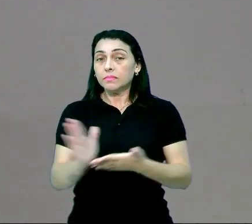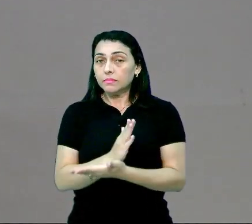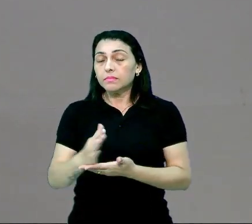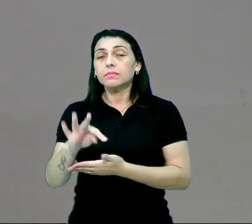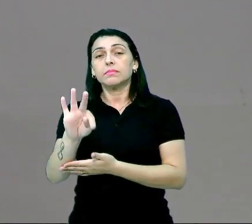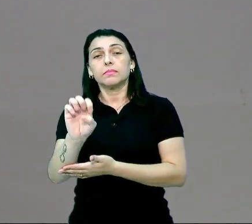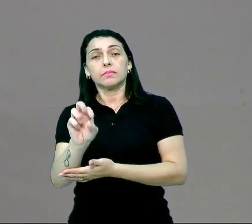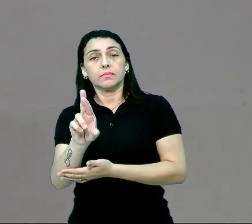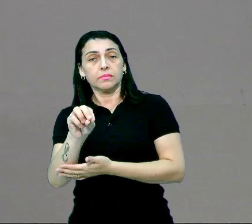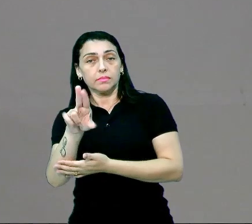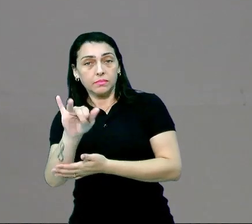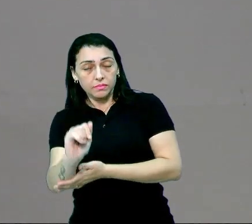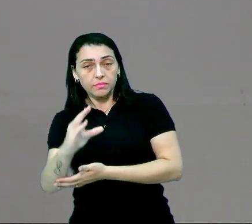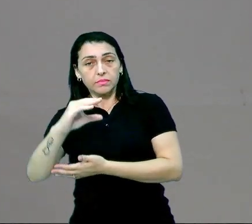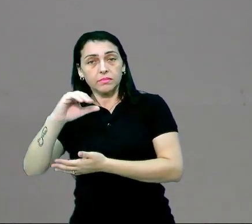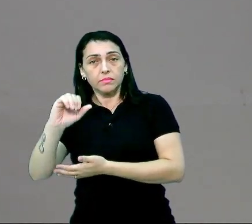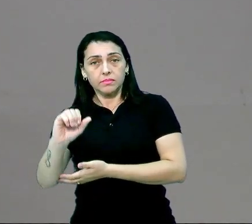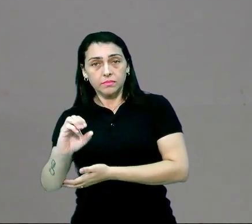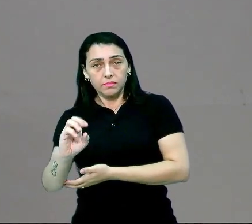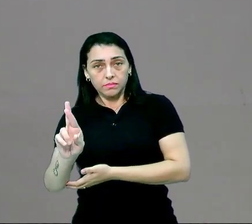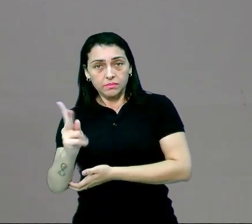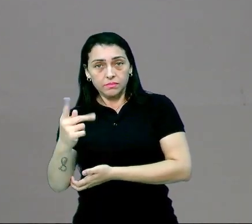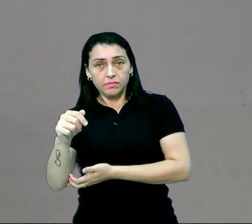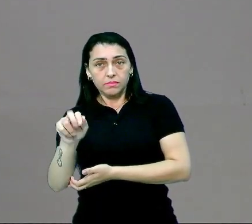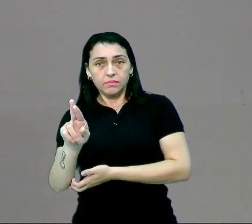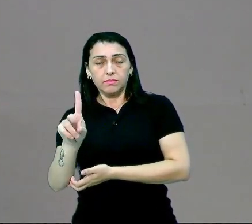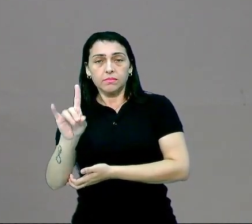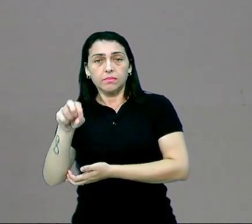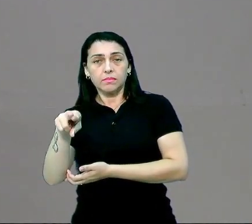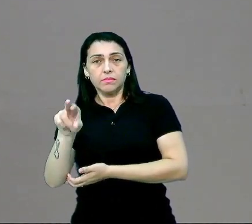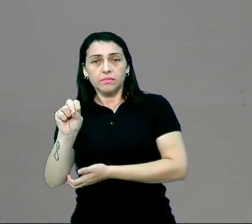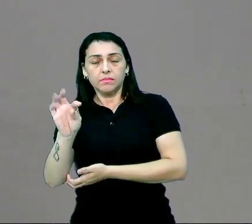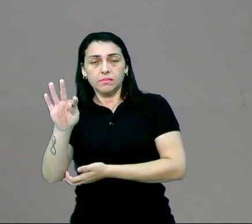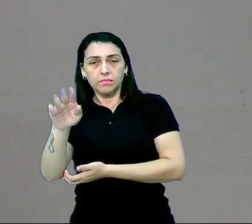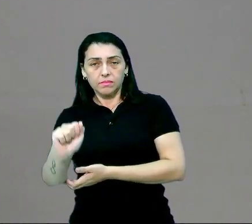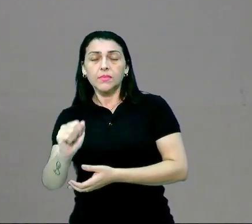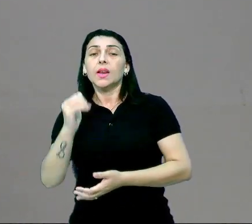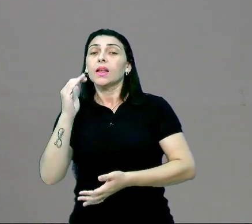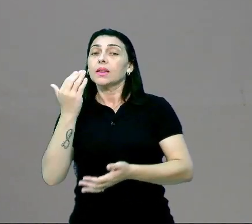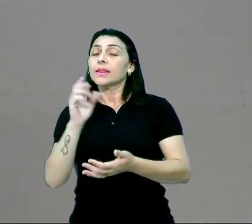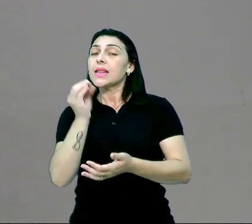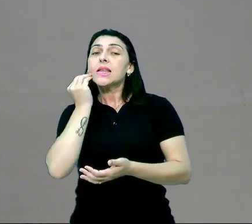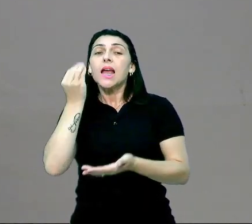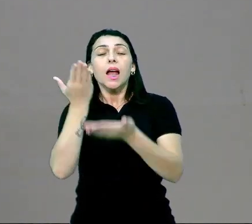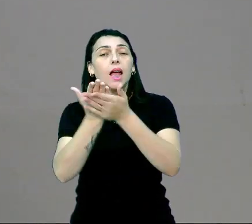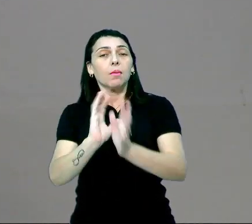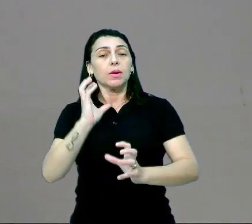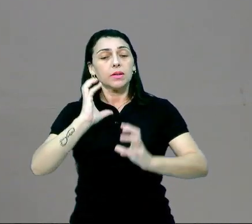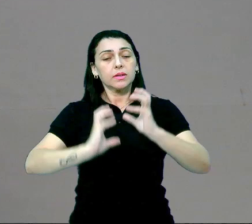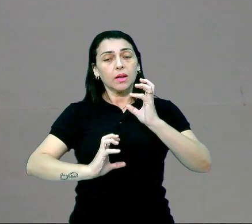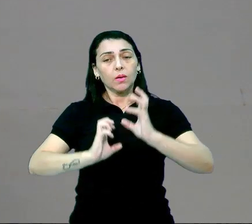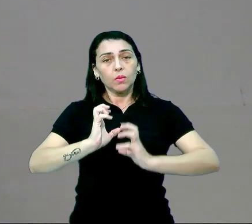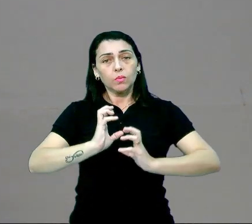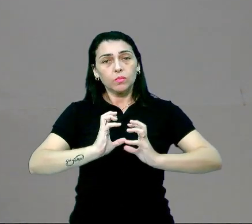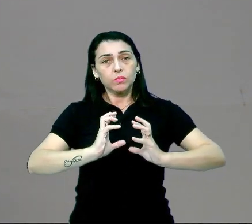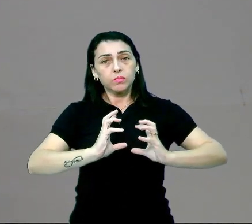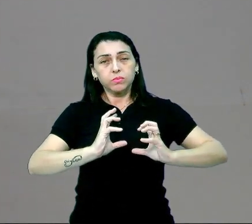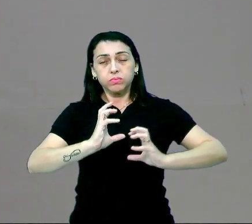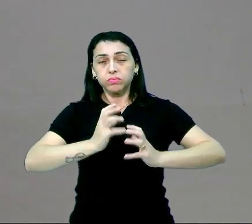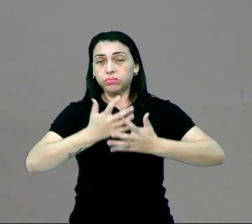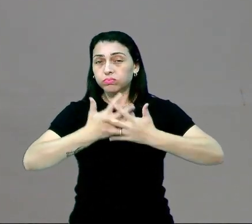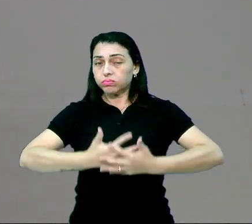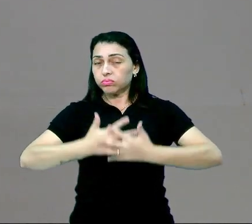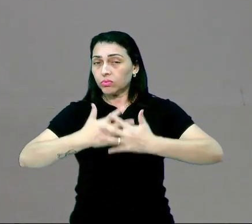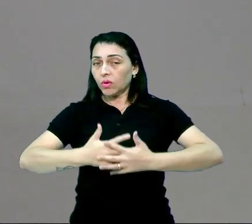teoria chardinista, ela vem justamente tentar acabar com essa confusão entre o criacionismo e